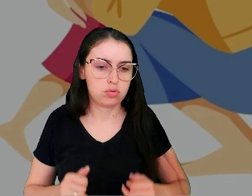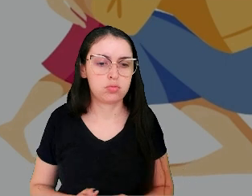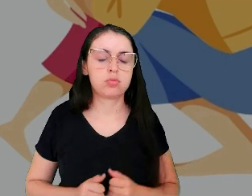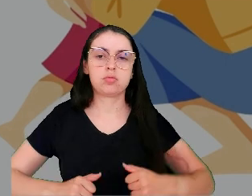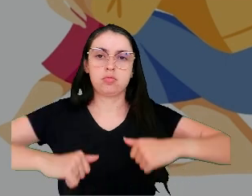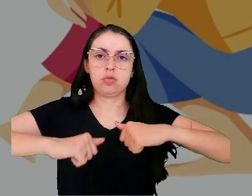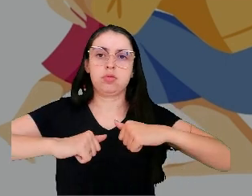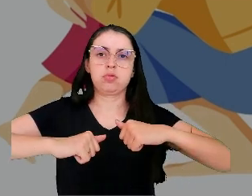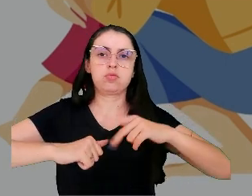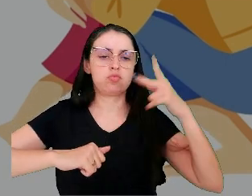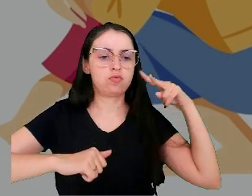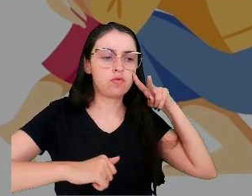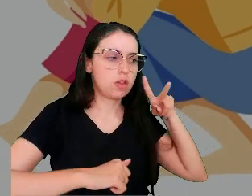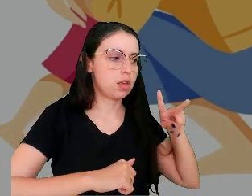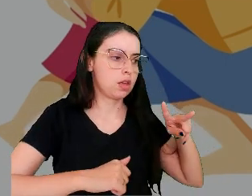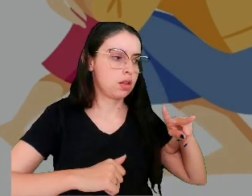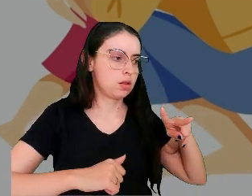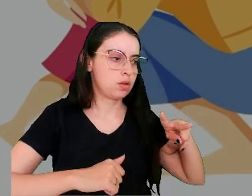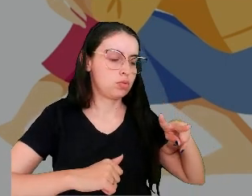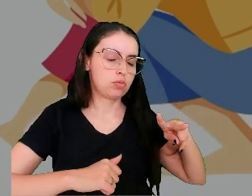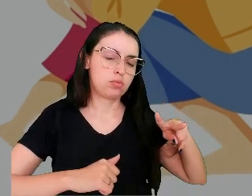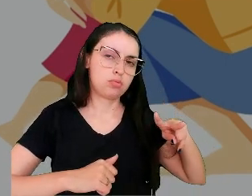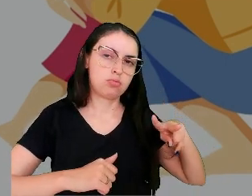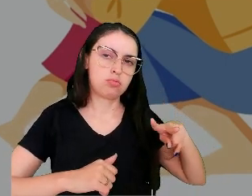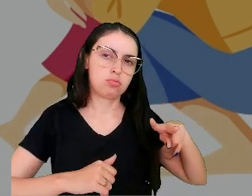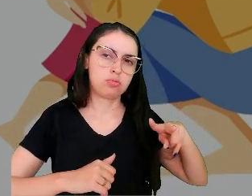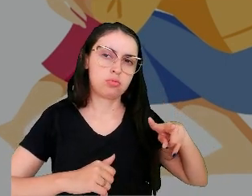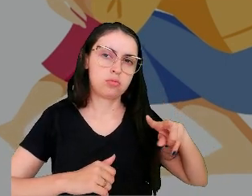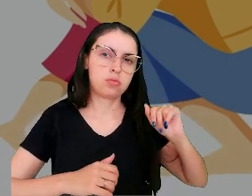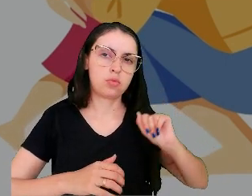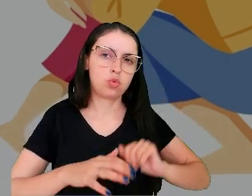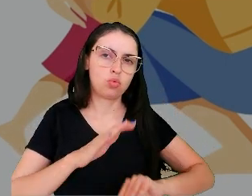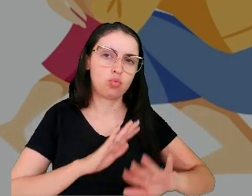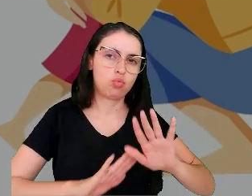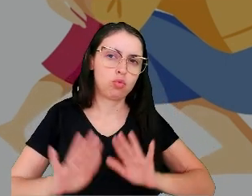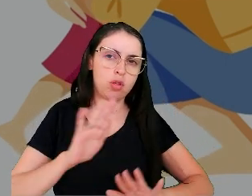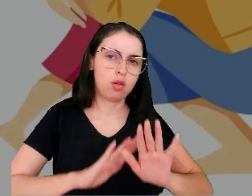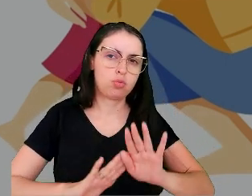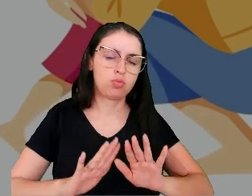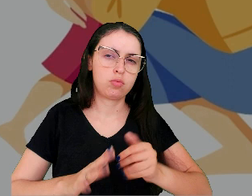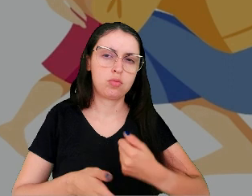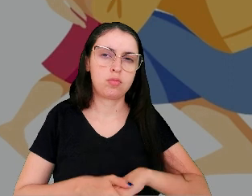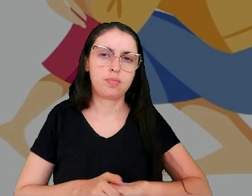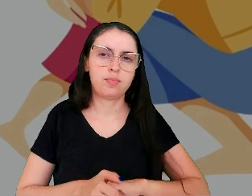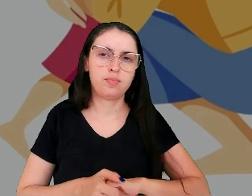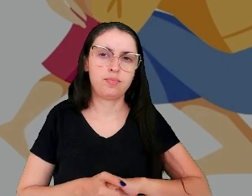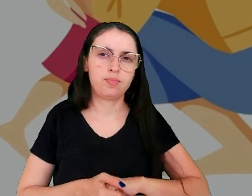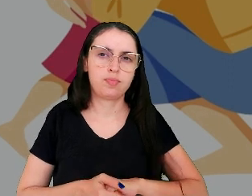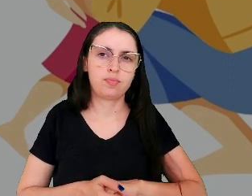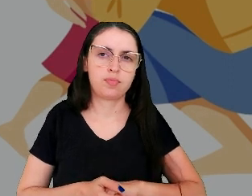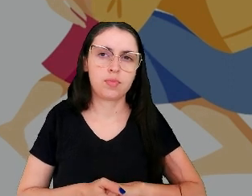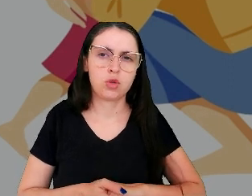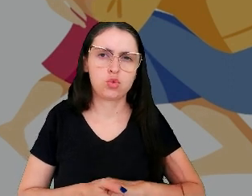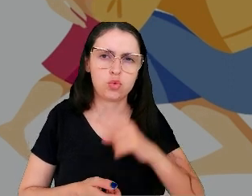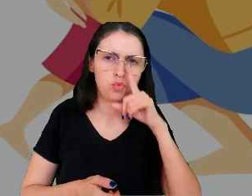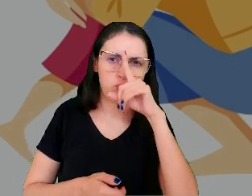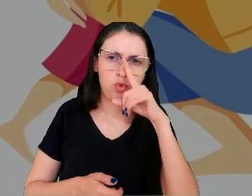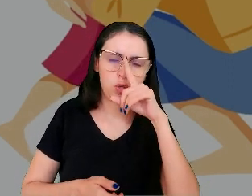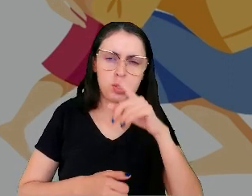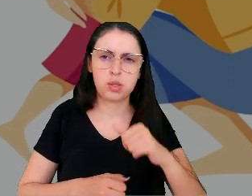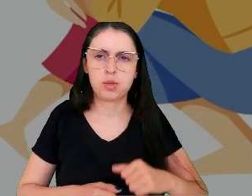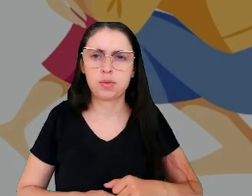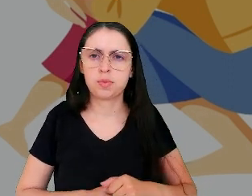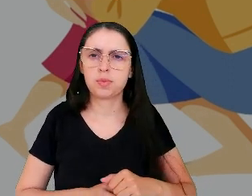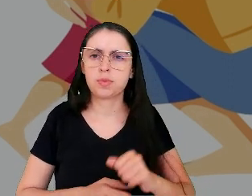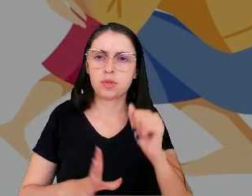né? Uma figura grande olhando, né? Quase como provedora, como um arquétipo da força da